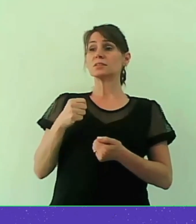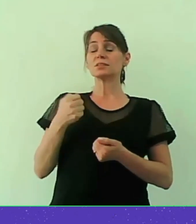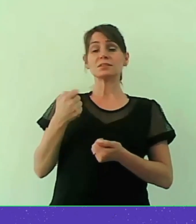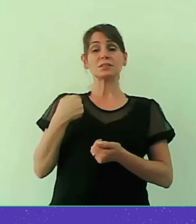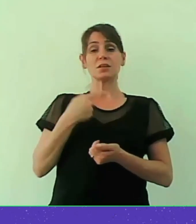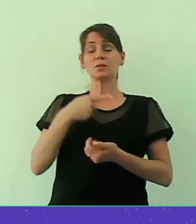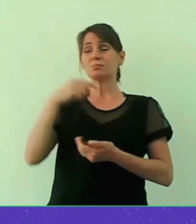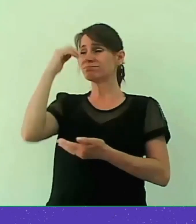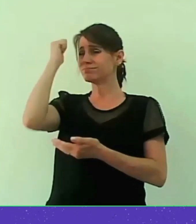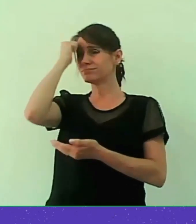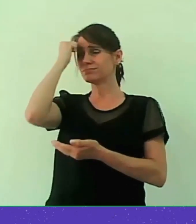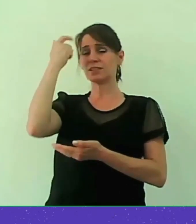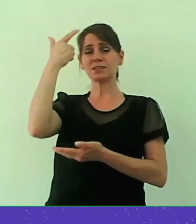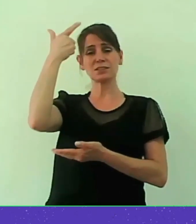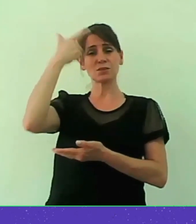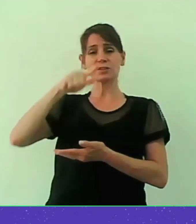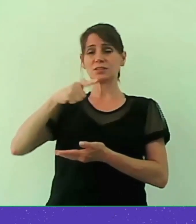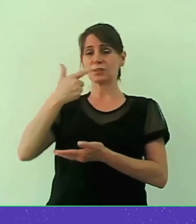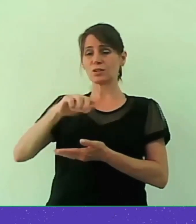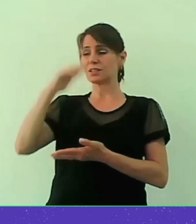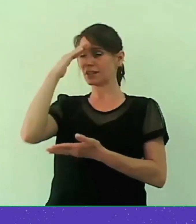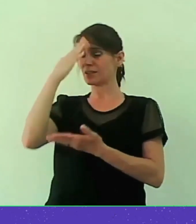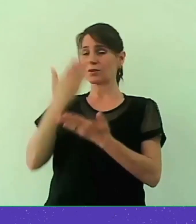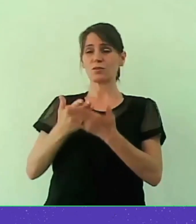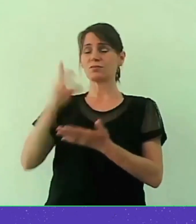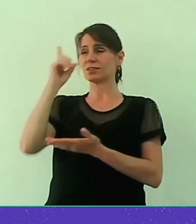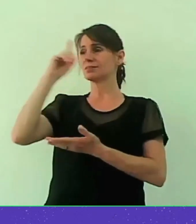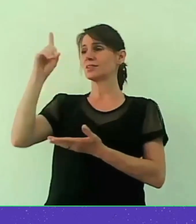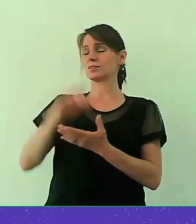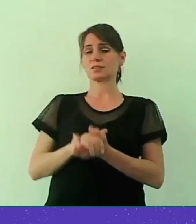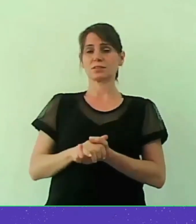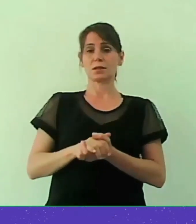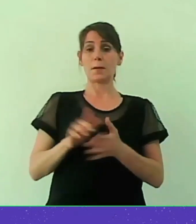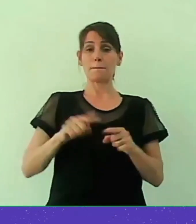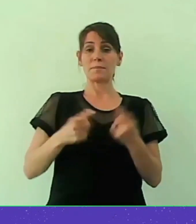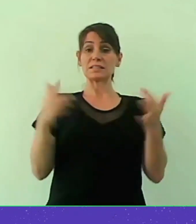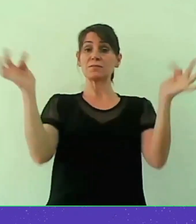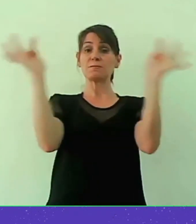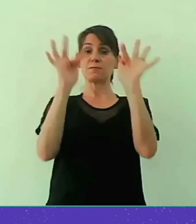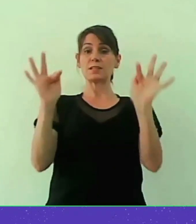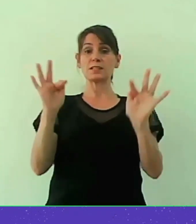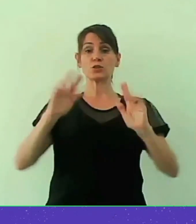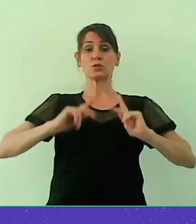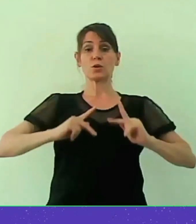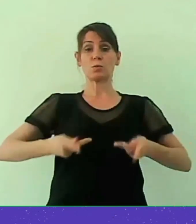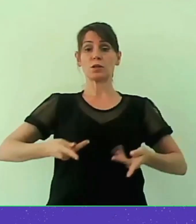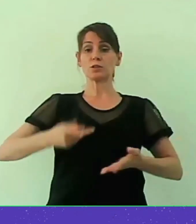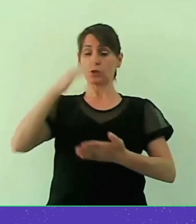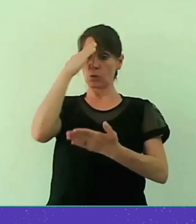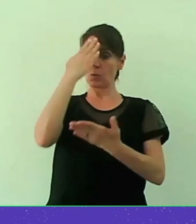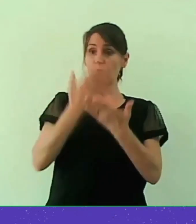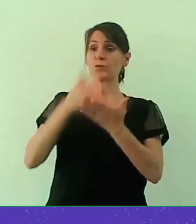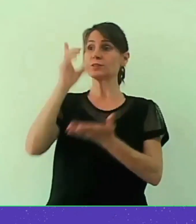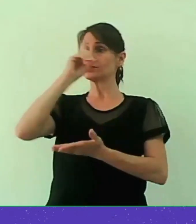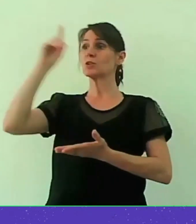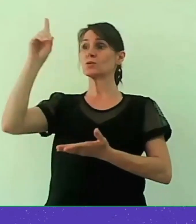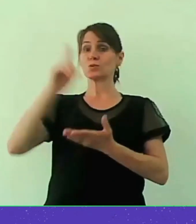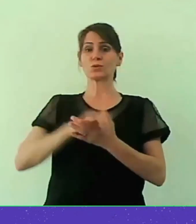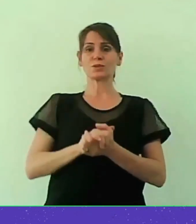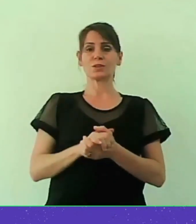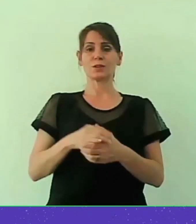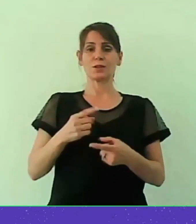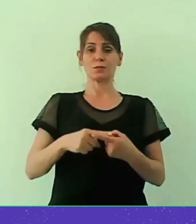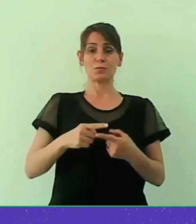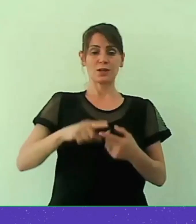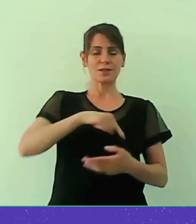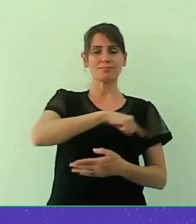Bendito o homem que confia no Senhor e cuja esperança é o Senhor, porque ele é como a árvore plantada junto